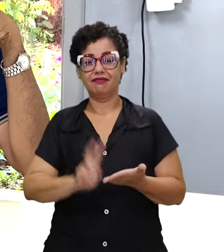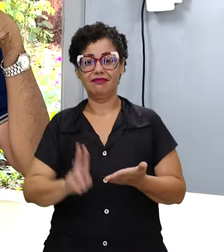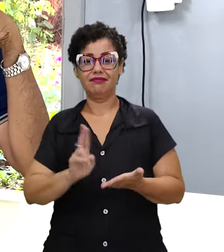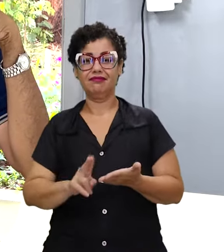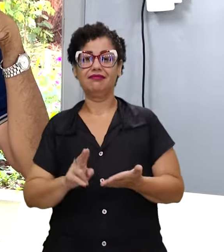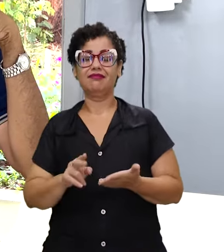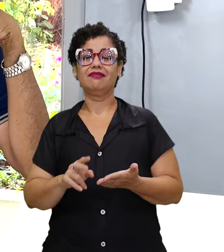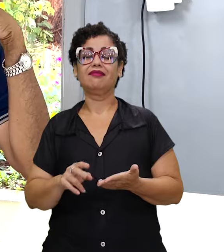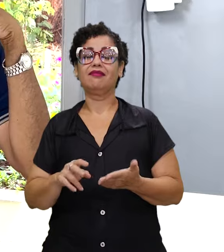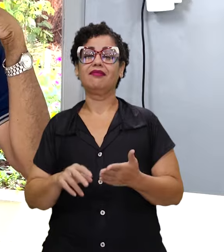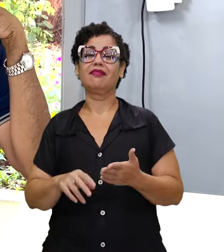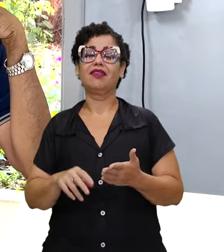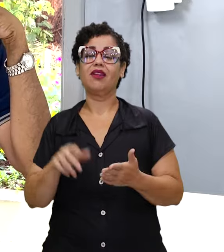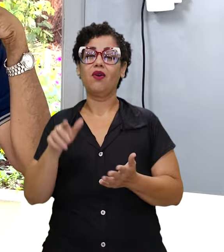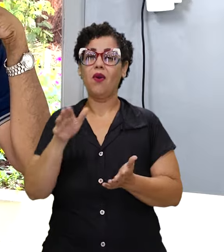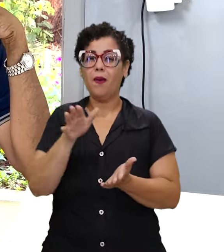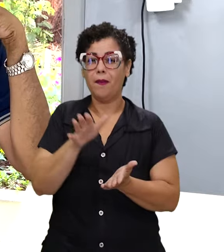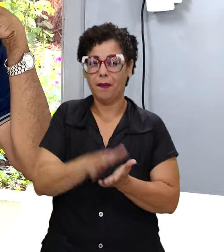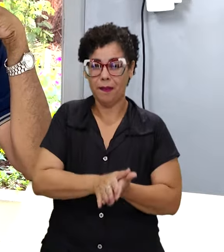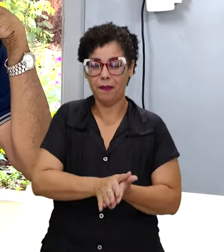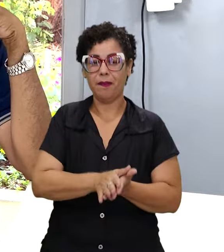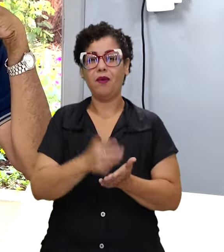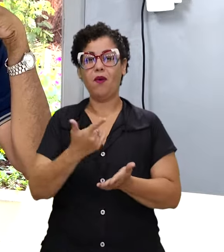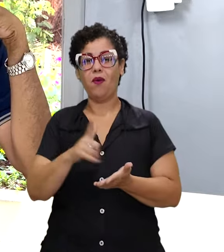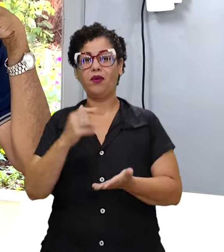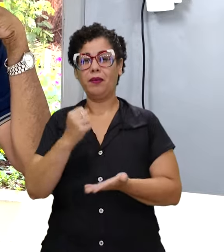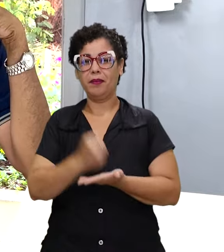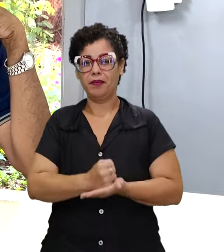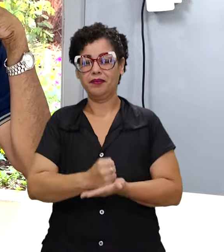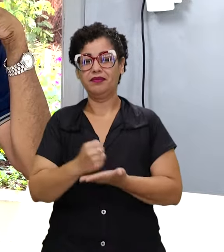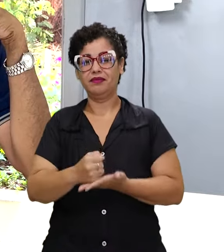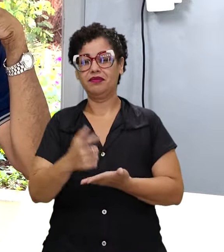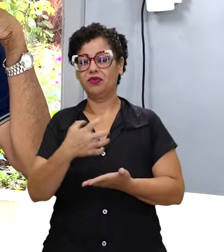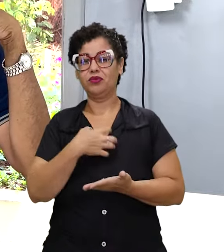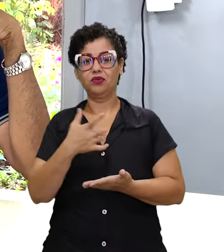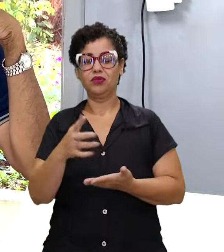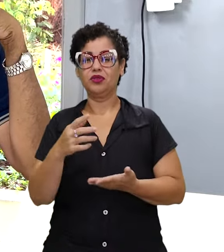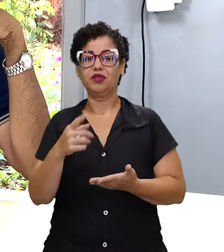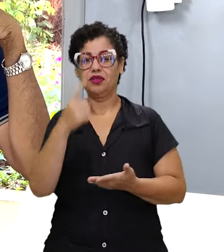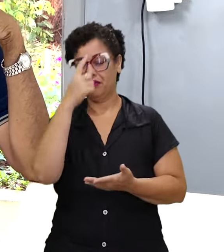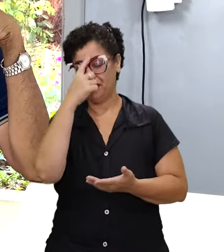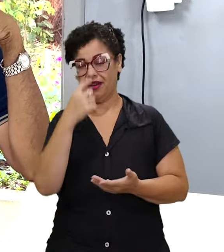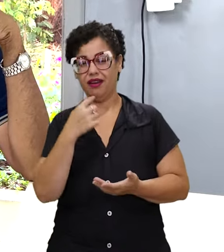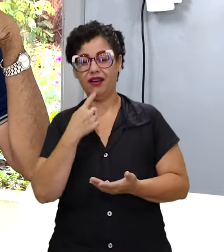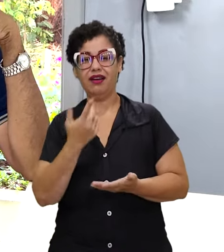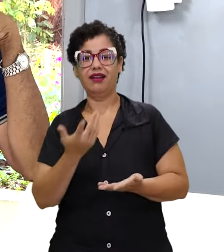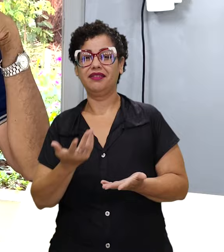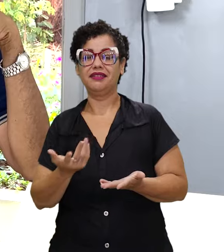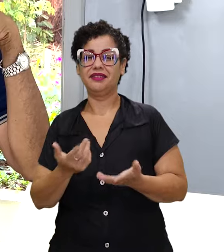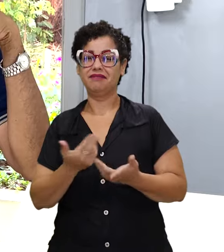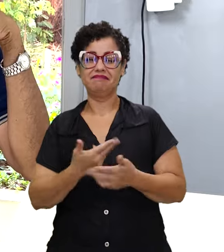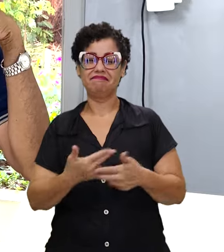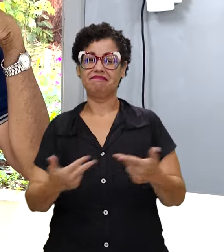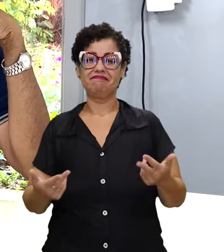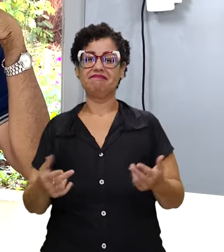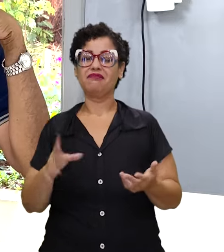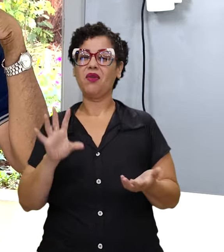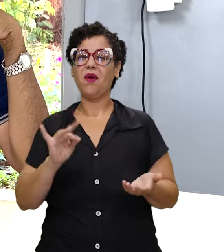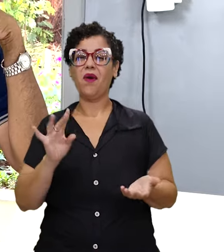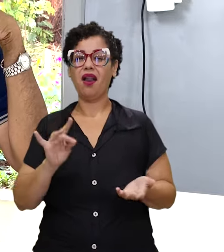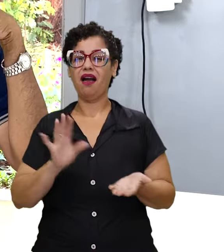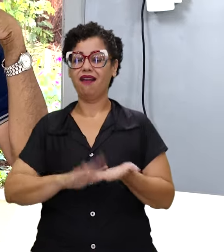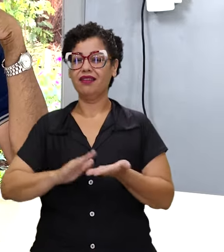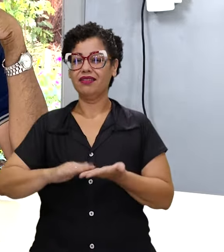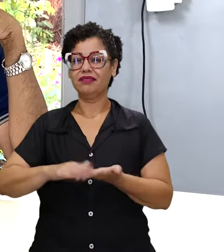com impressão em cima disso aqui, com outro tipo de impressão, com outras técnicas, gravura, xilogravura, trabalhar